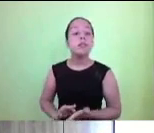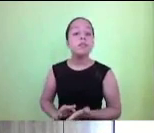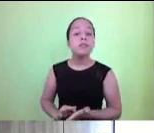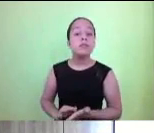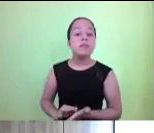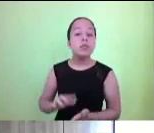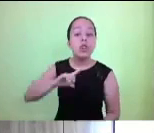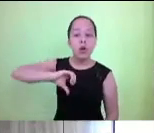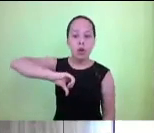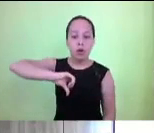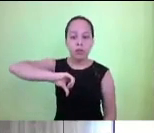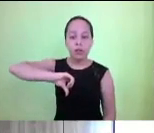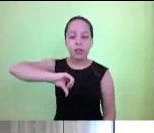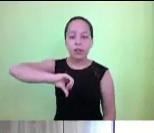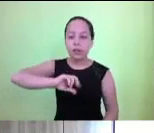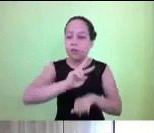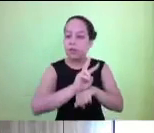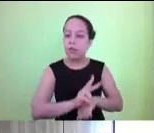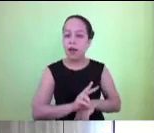3 vagas.